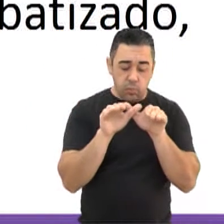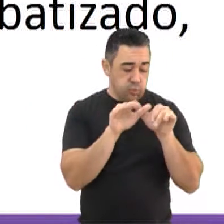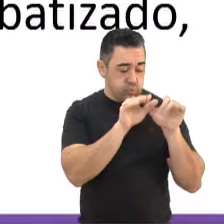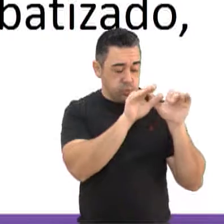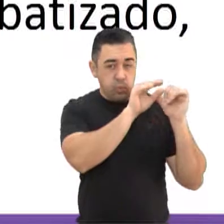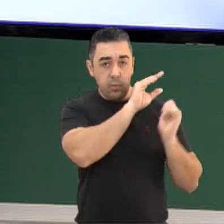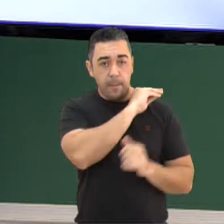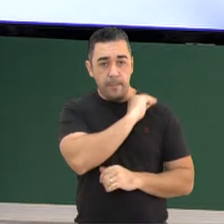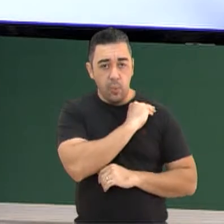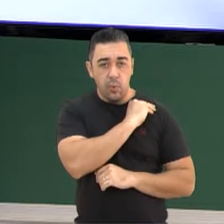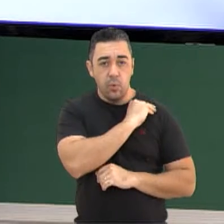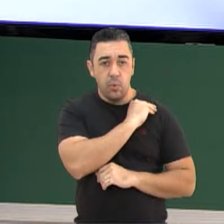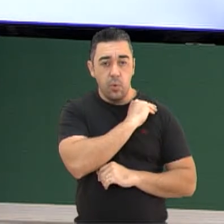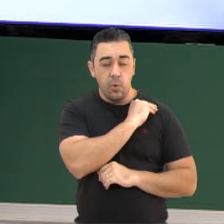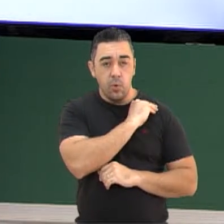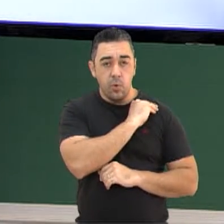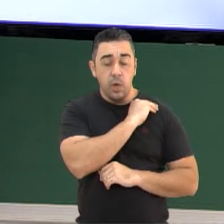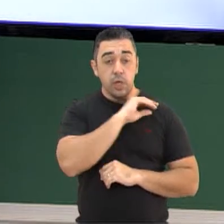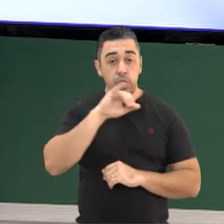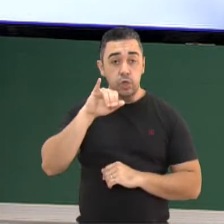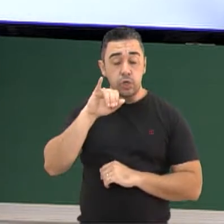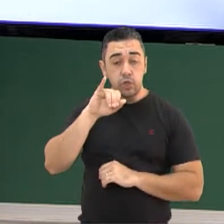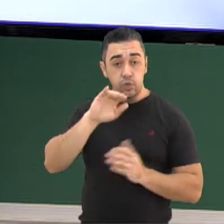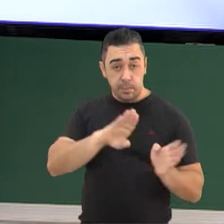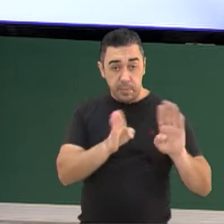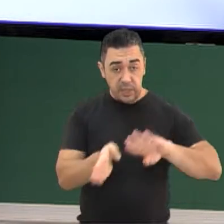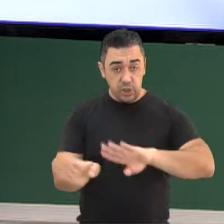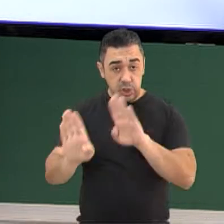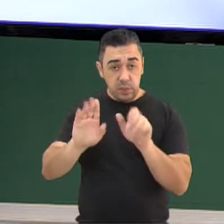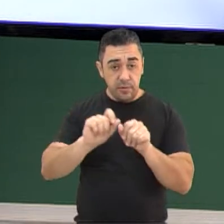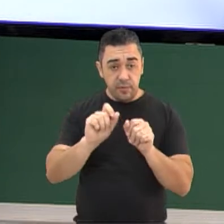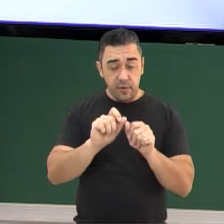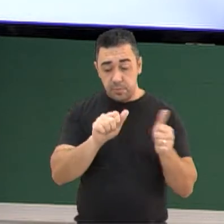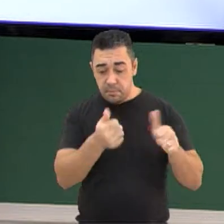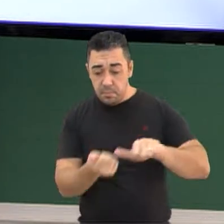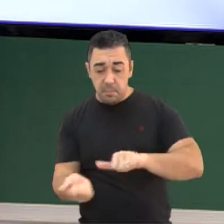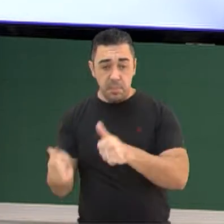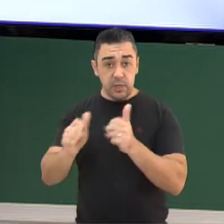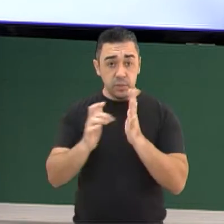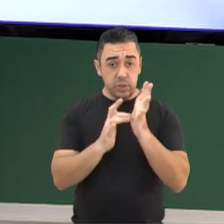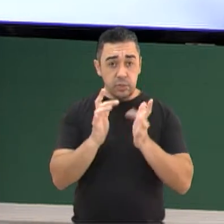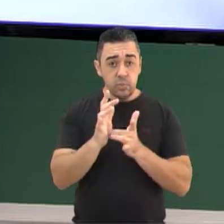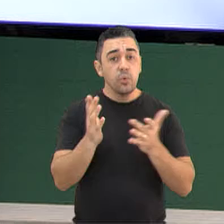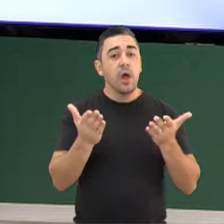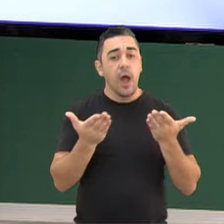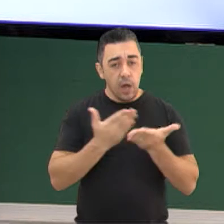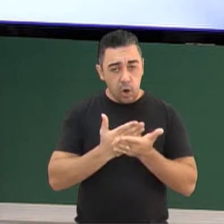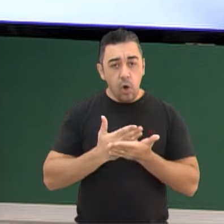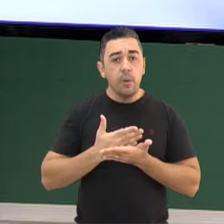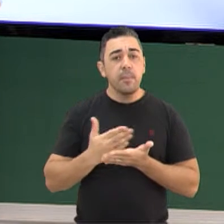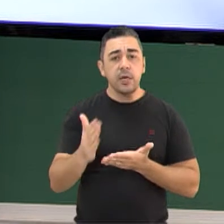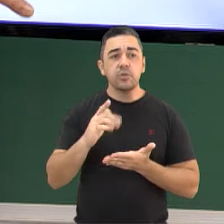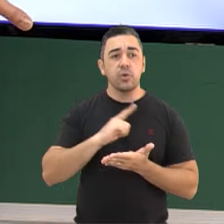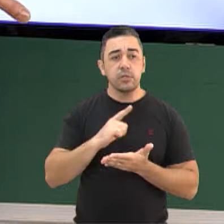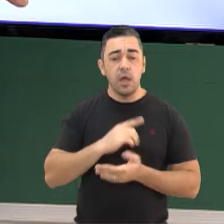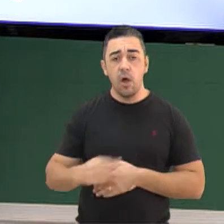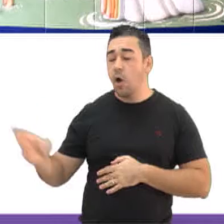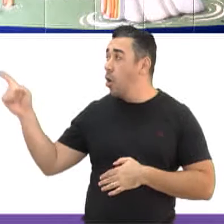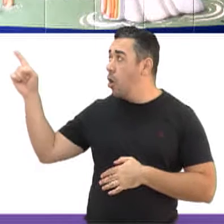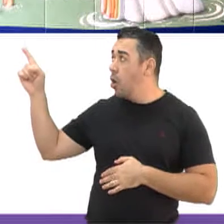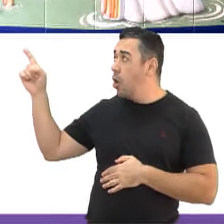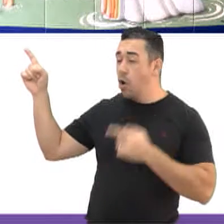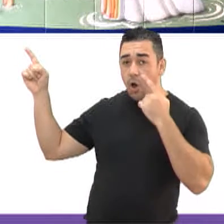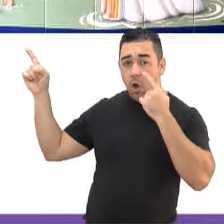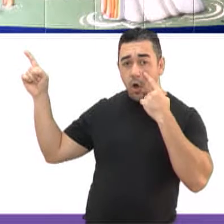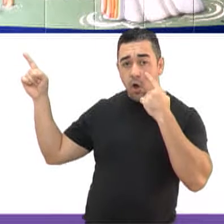João Batista batizou Jesus e a partir daí os cristãos passaram a ser batizados. Aqui temos uma imagem